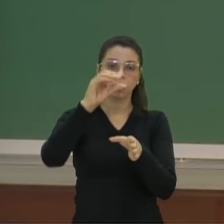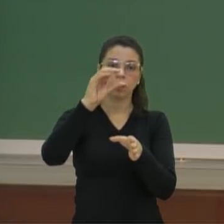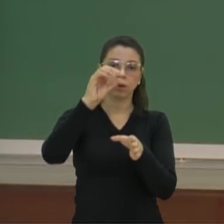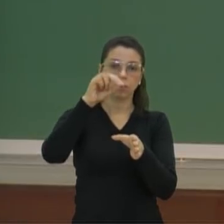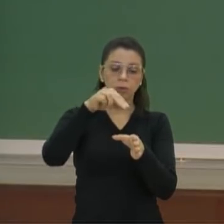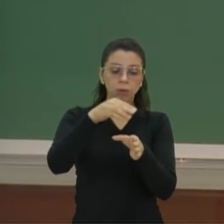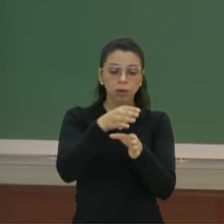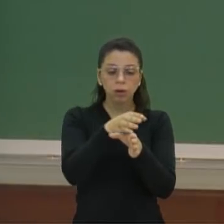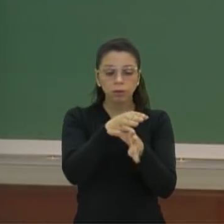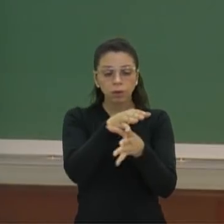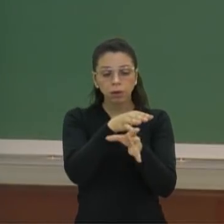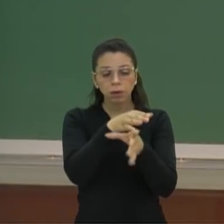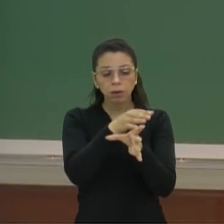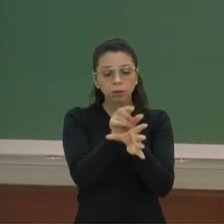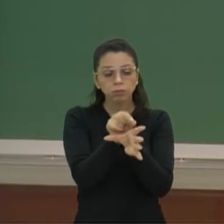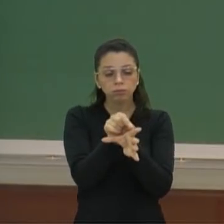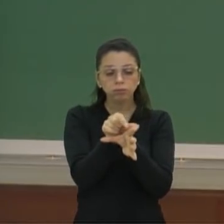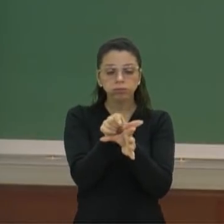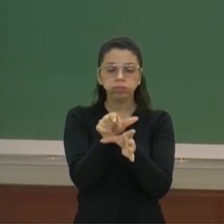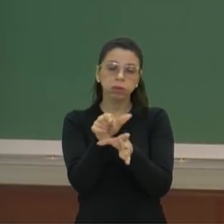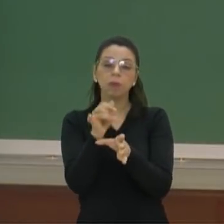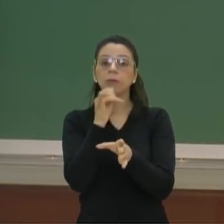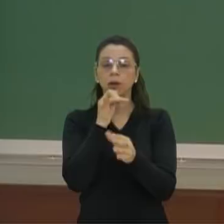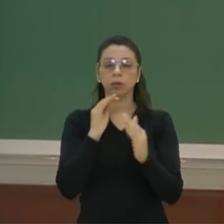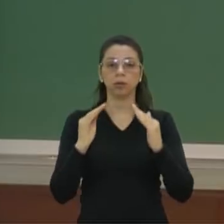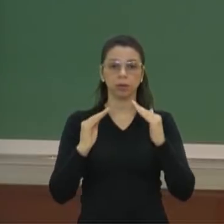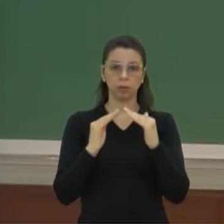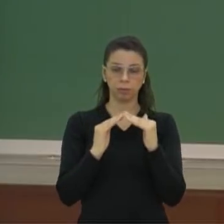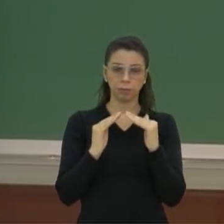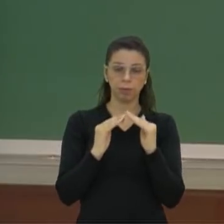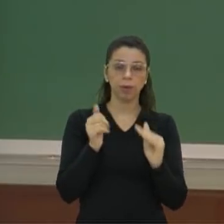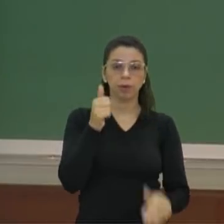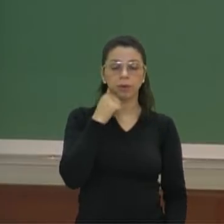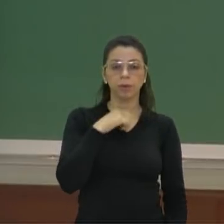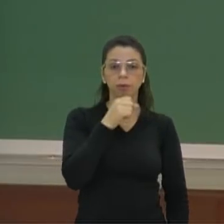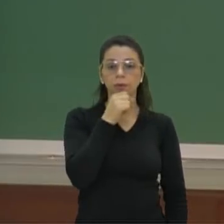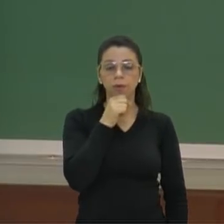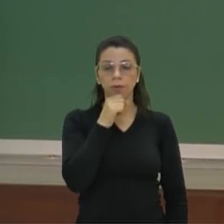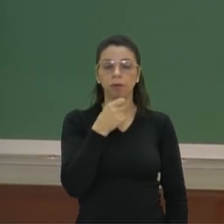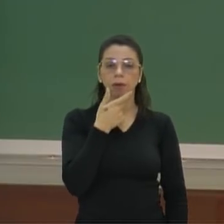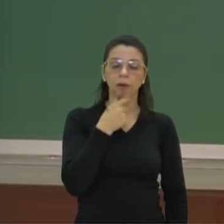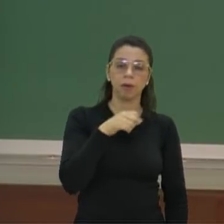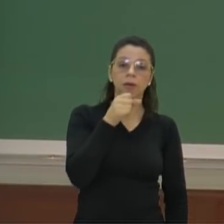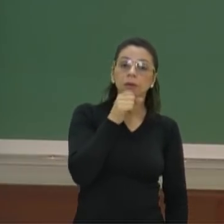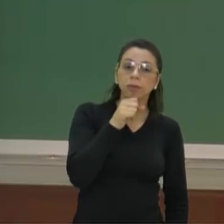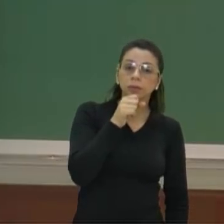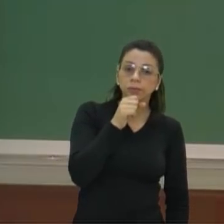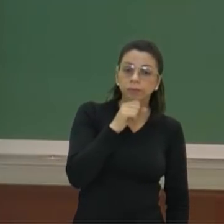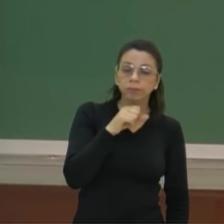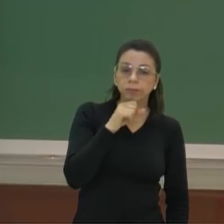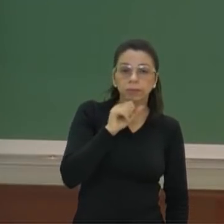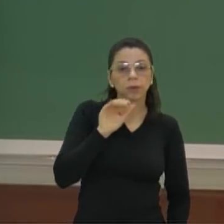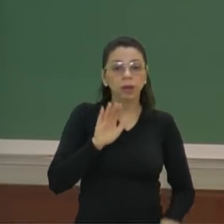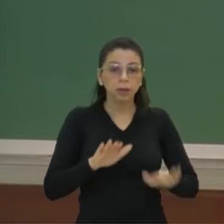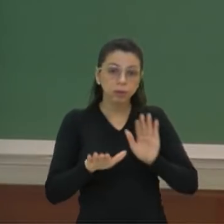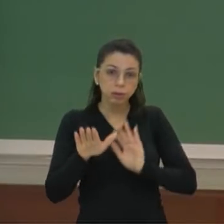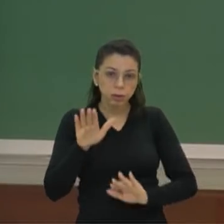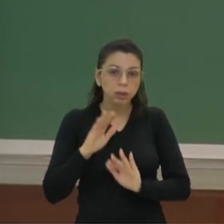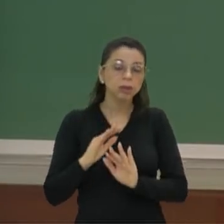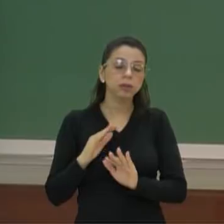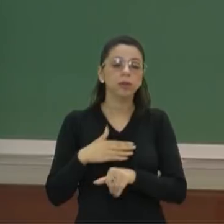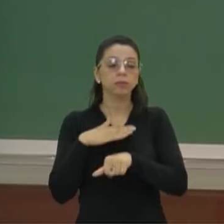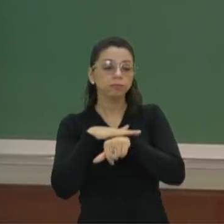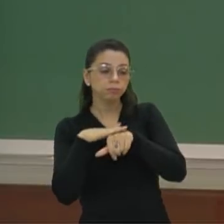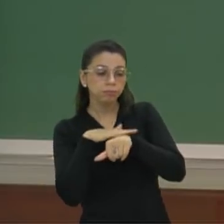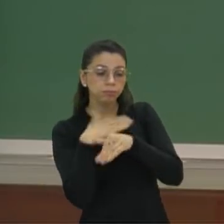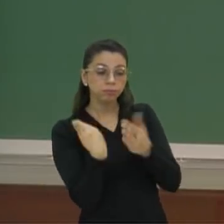mais grossa. Então se você mora, por exemplo, com os avózinhos, com a avó e com o vô, às vezes você está conversando com